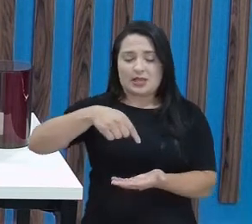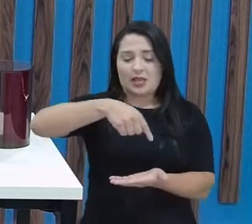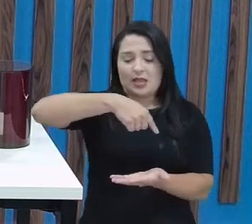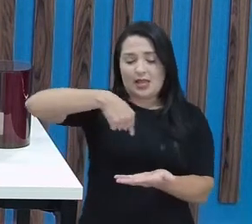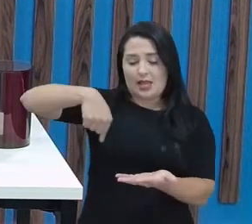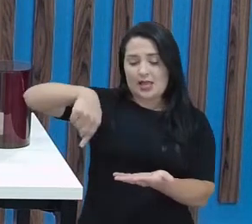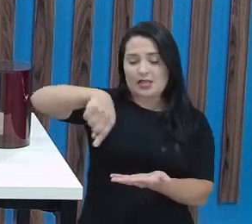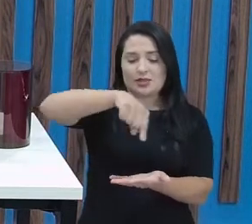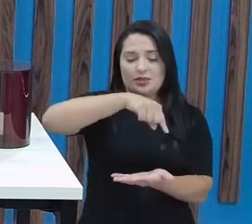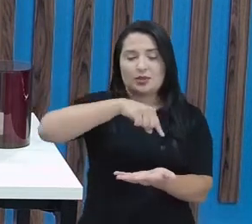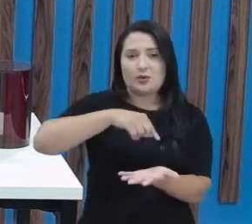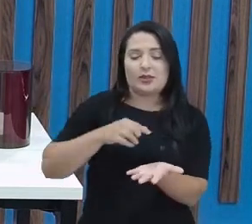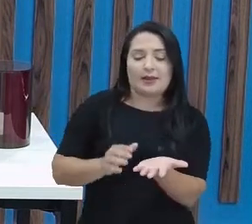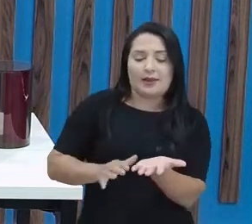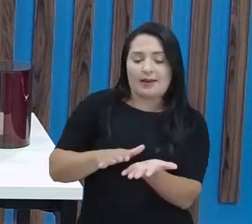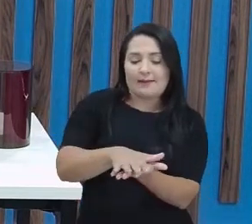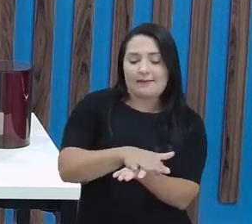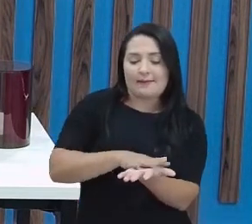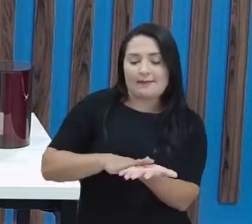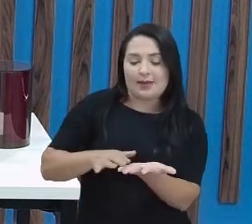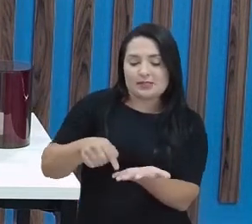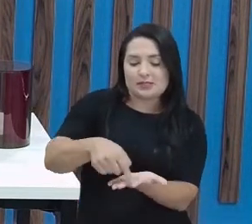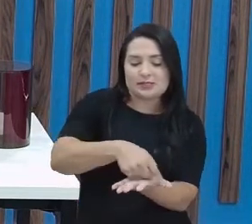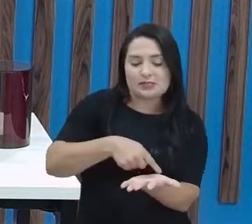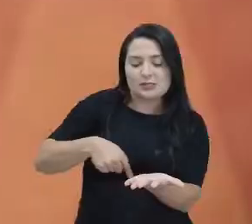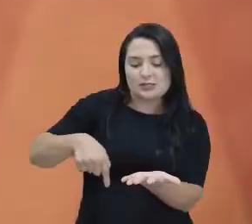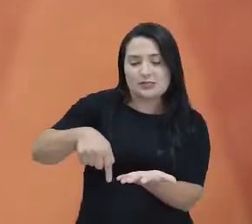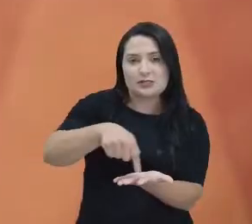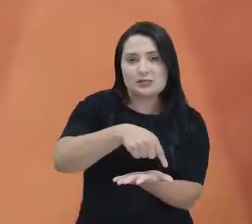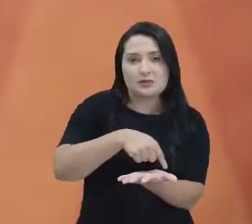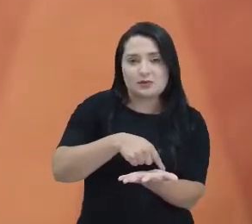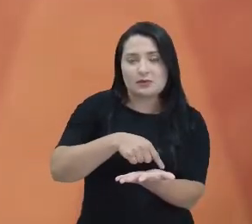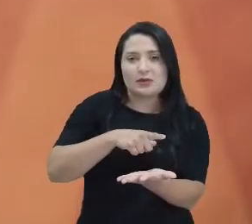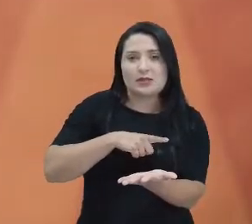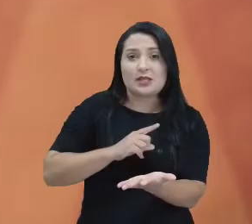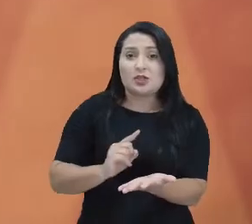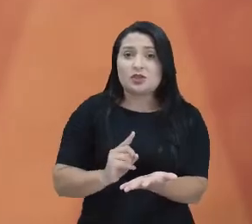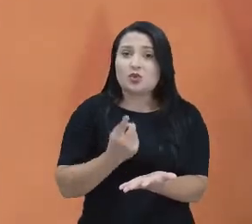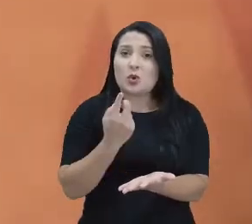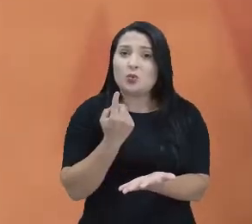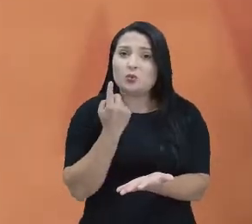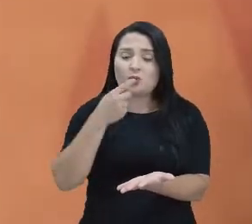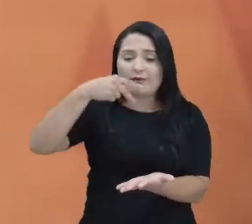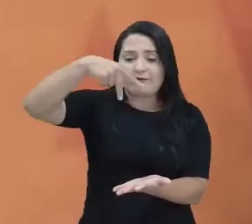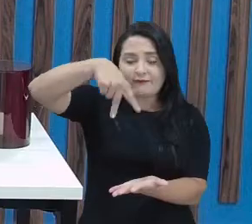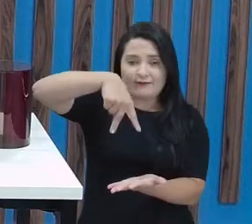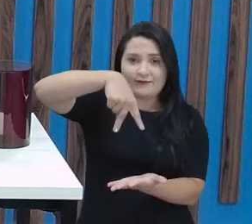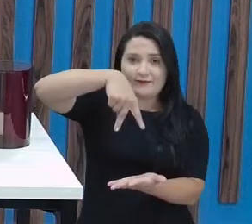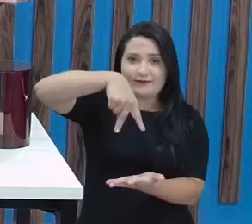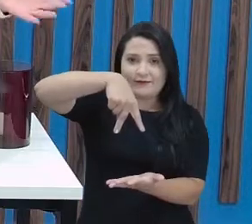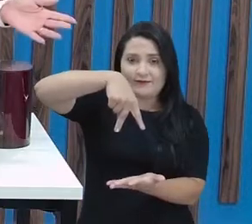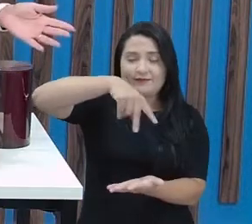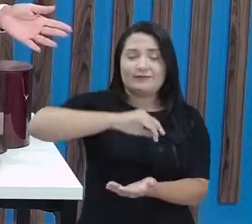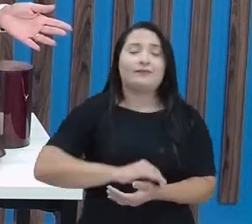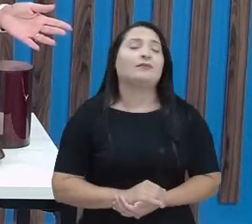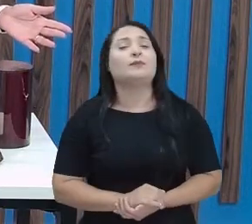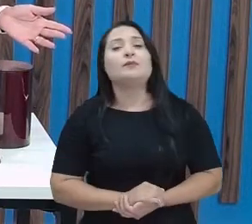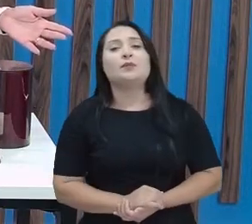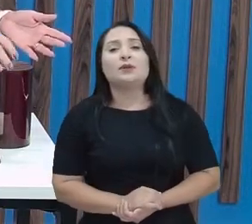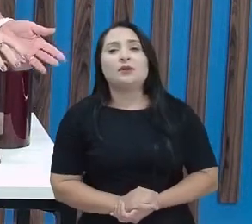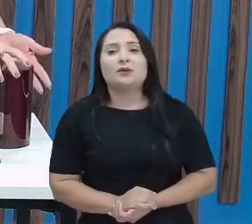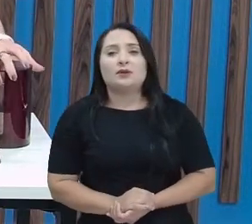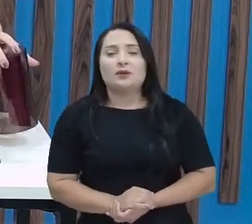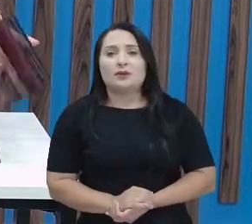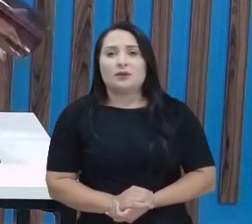base dela é um círculo e ela tem apenas um vértice, ok? E